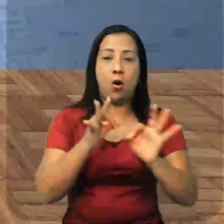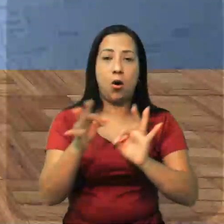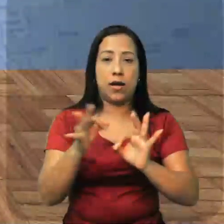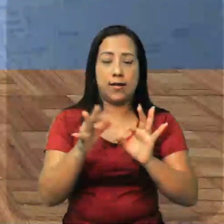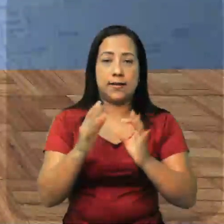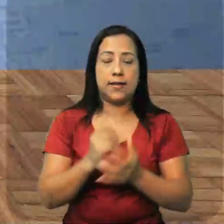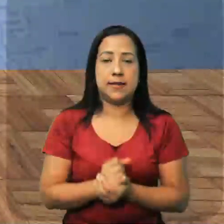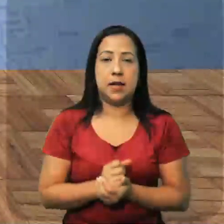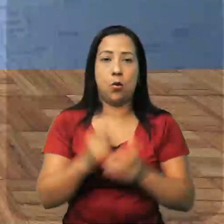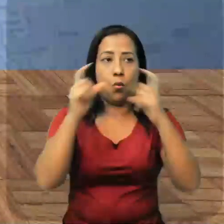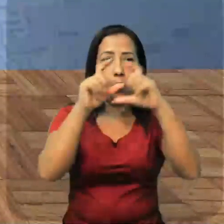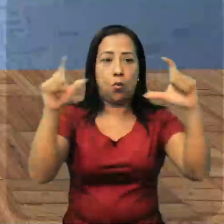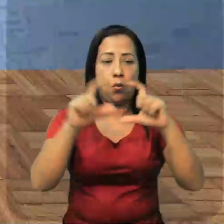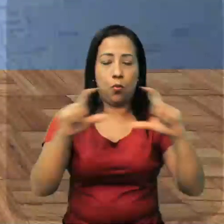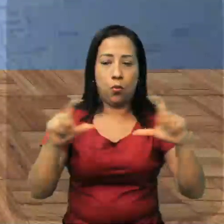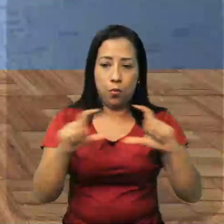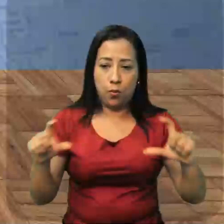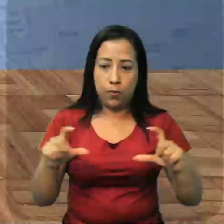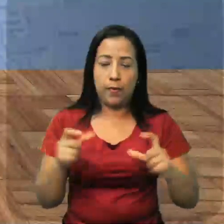etária.